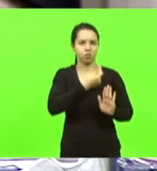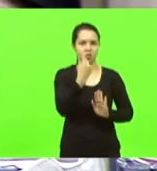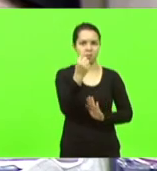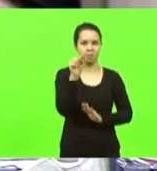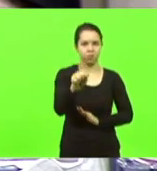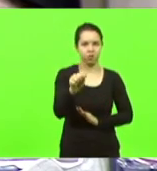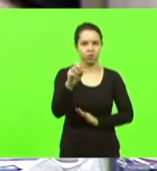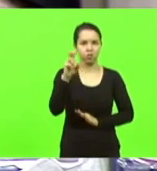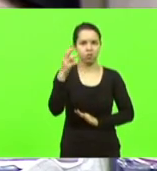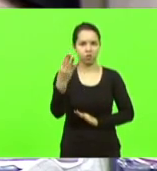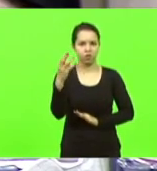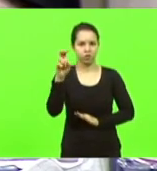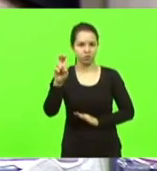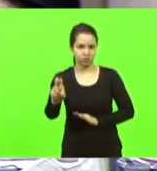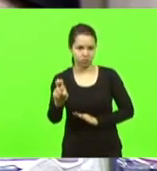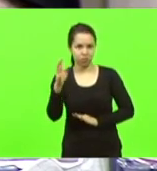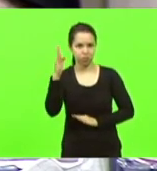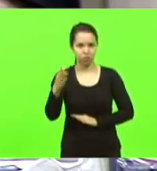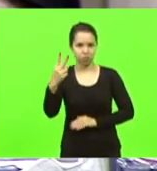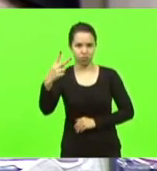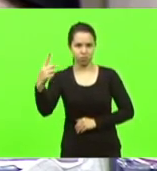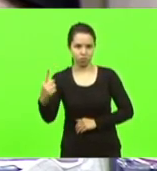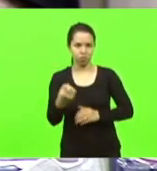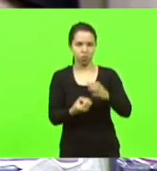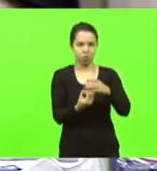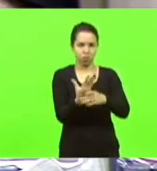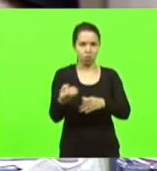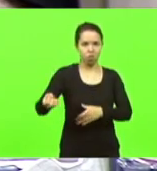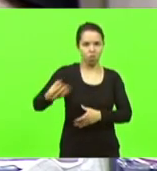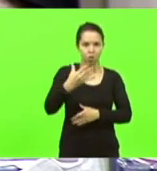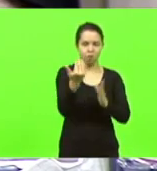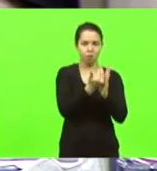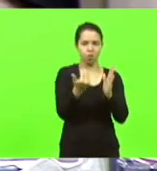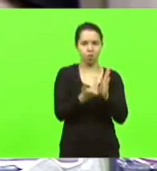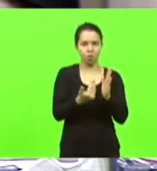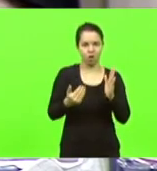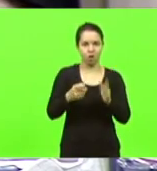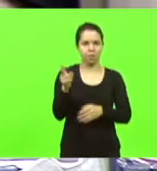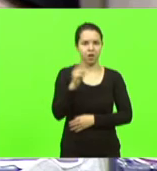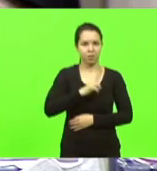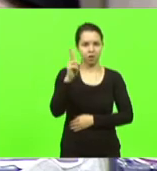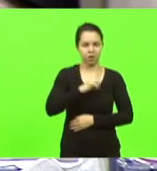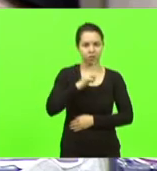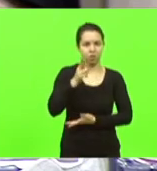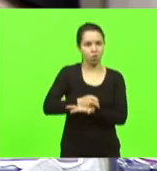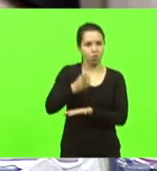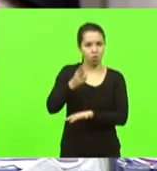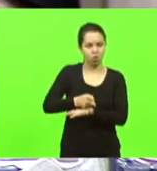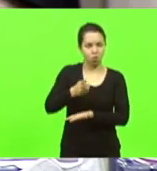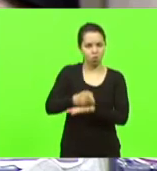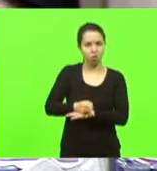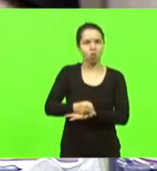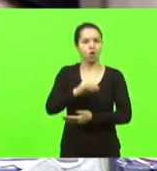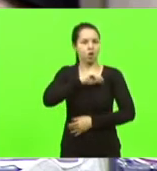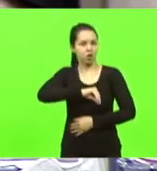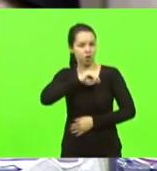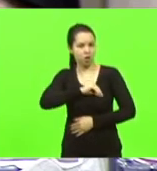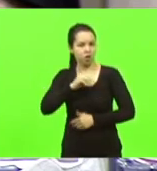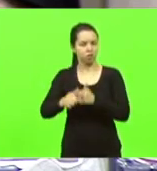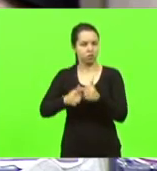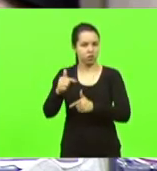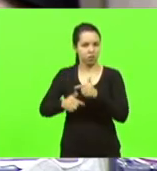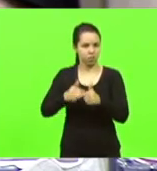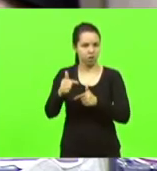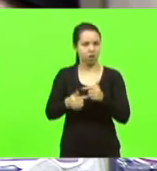1045d 2021 que institui o novo programa emergencial de manutenção do emprego e da renda e dispõe sobre medidas